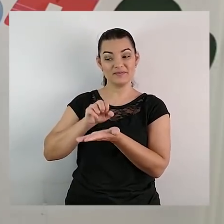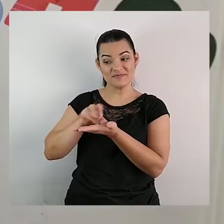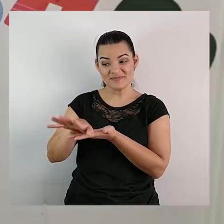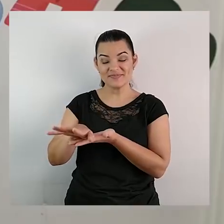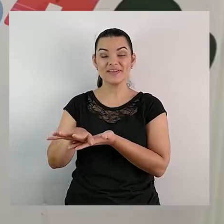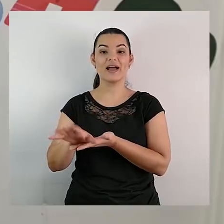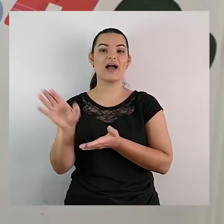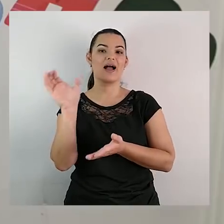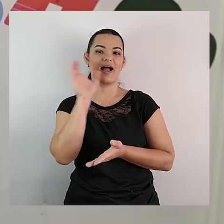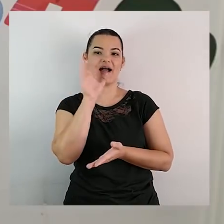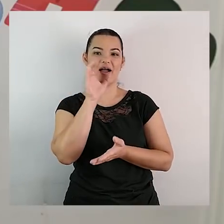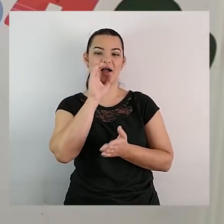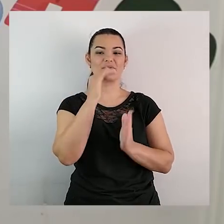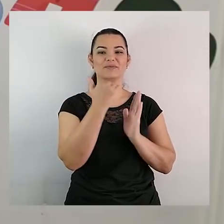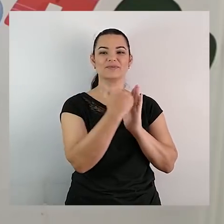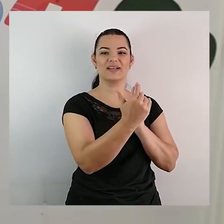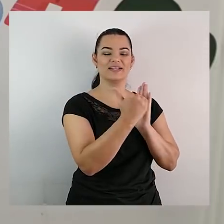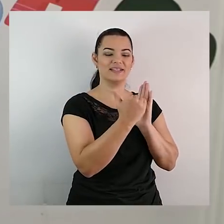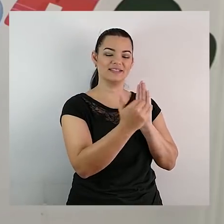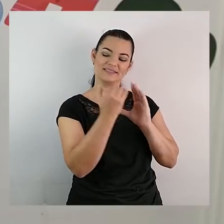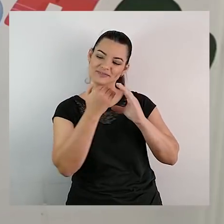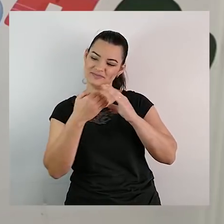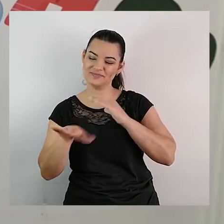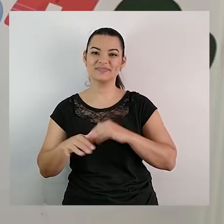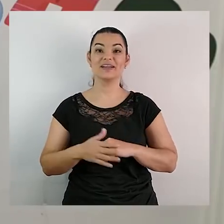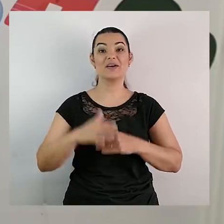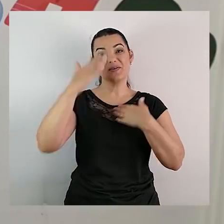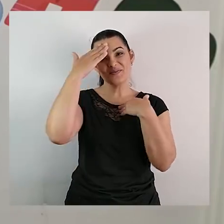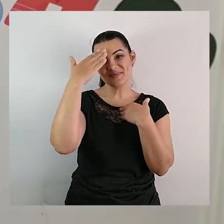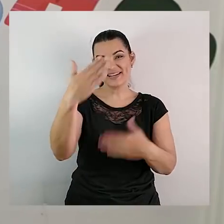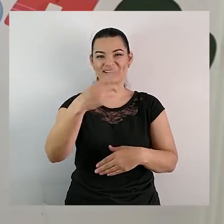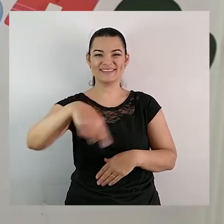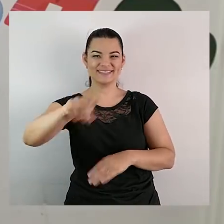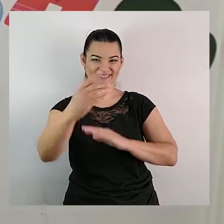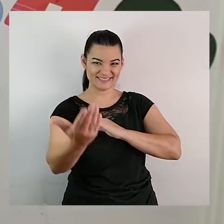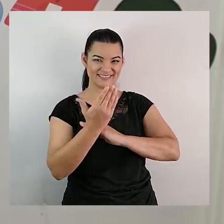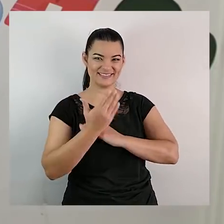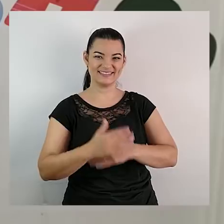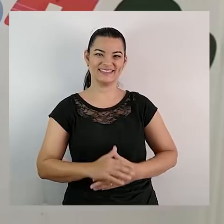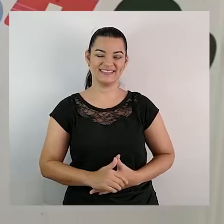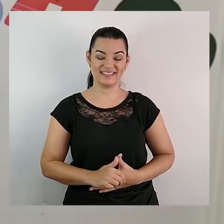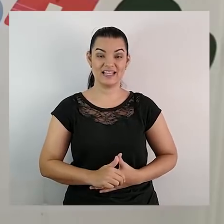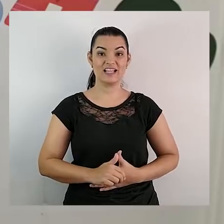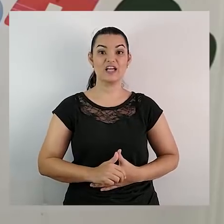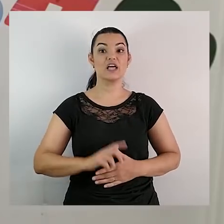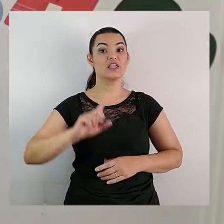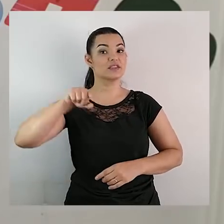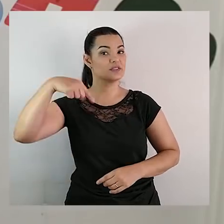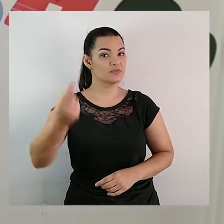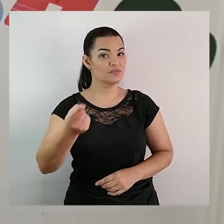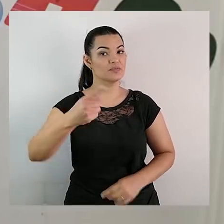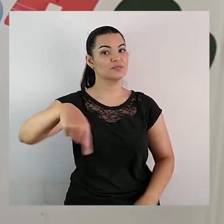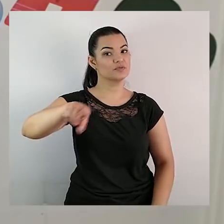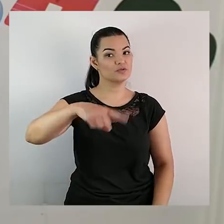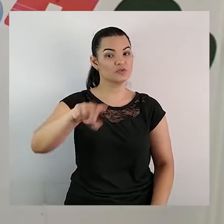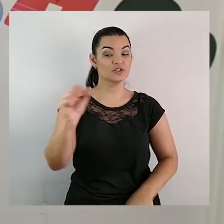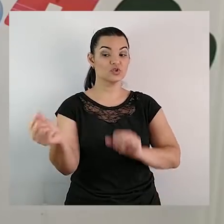e despachar a lista para ela rapidinho. Agradeço muito pela ajuda,